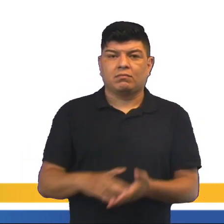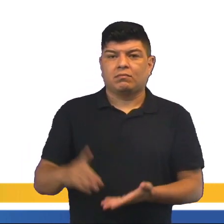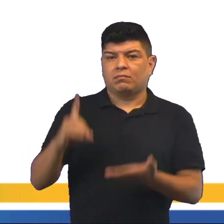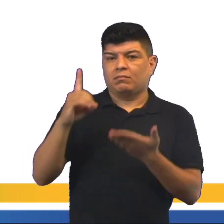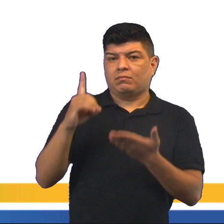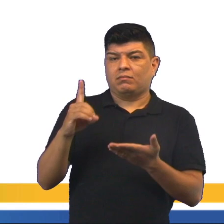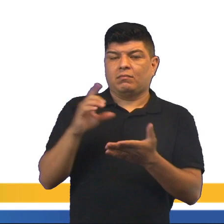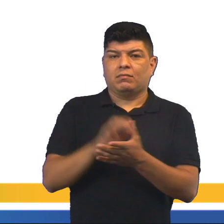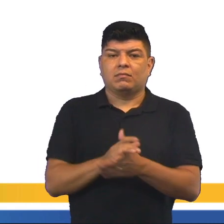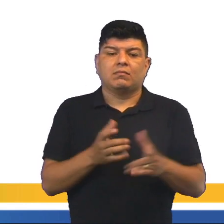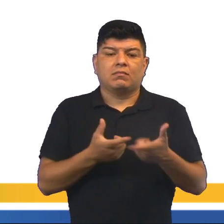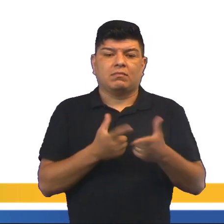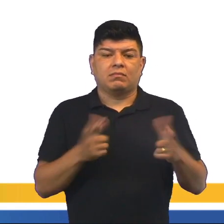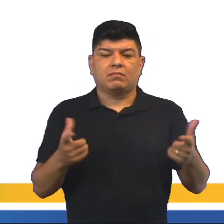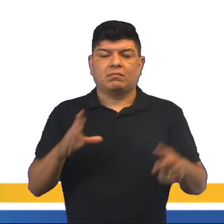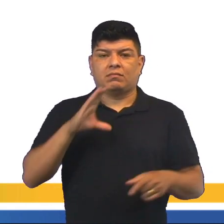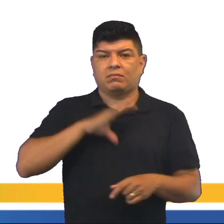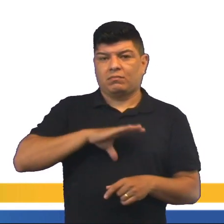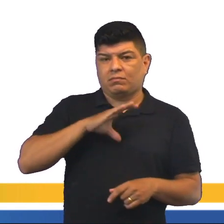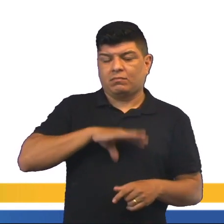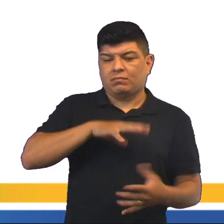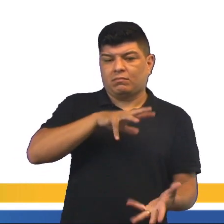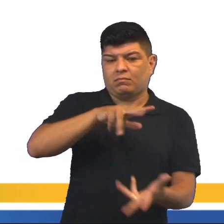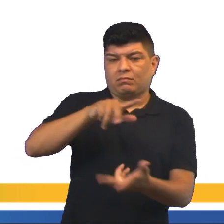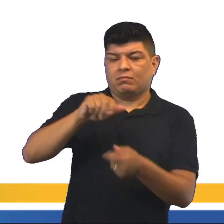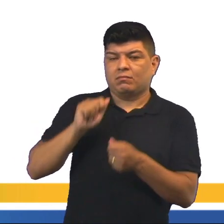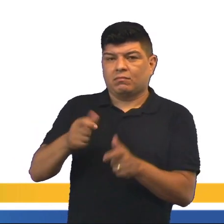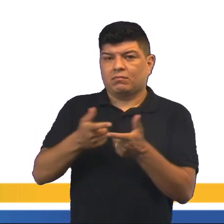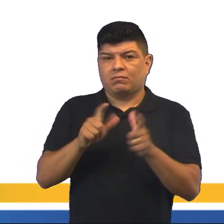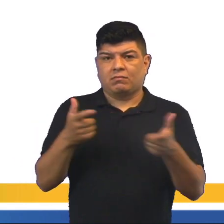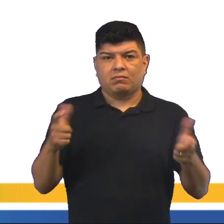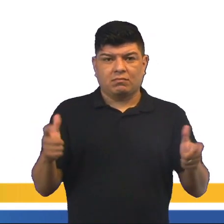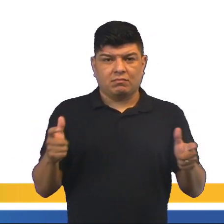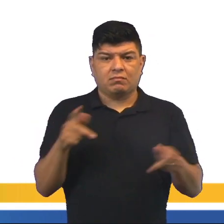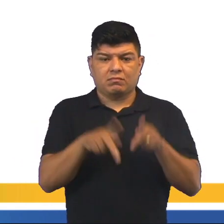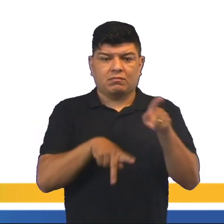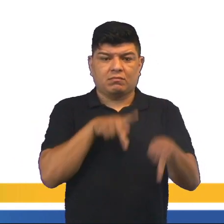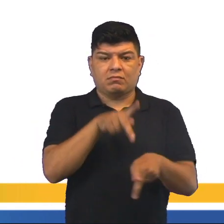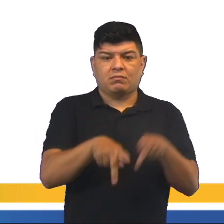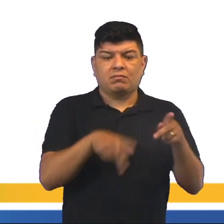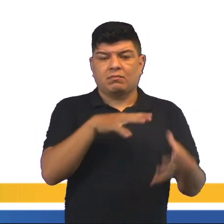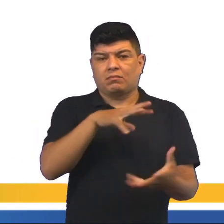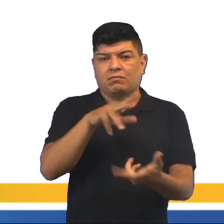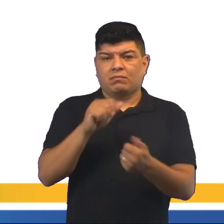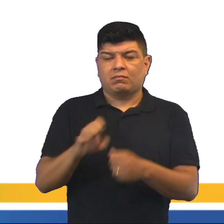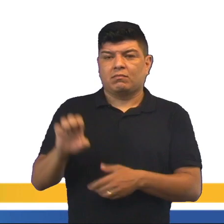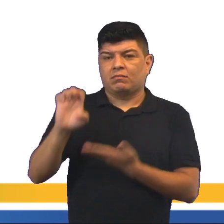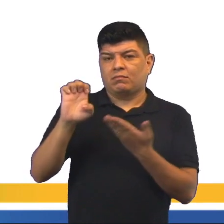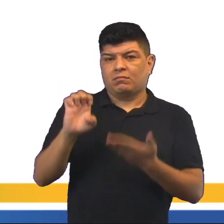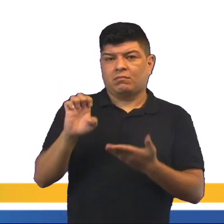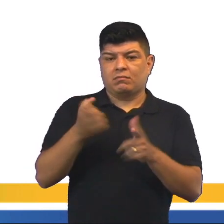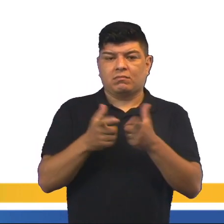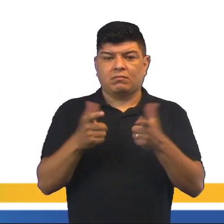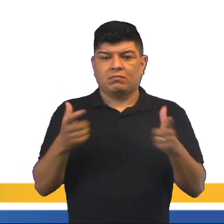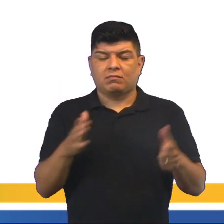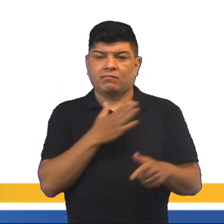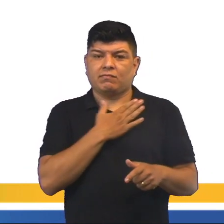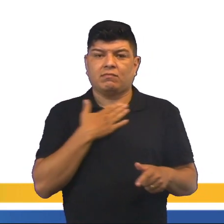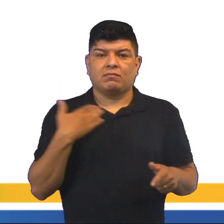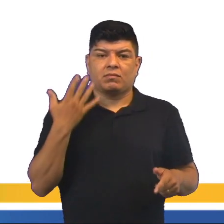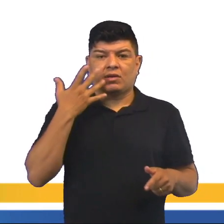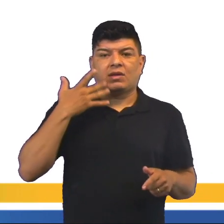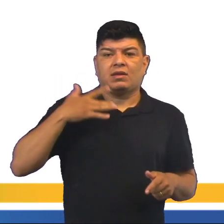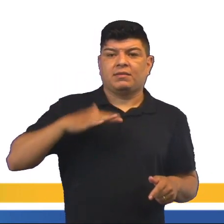D, o aumento do número de cidades no mundo, fato que elevou drasticamente a população global. Letra E, o aumento da